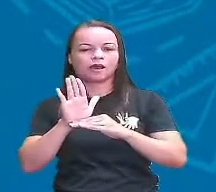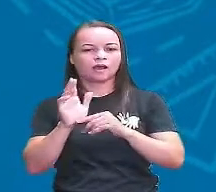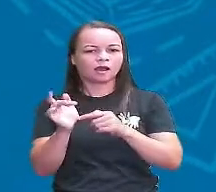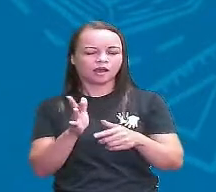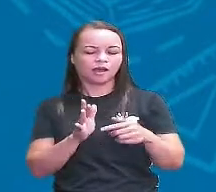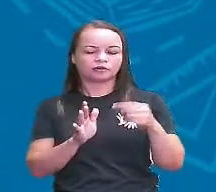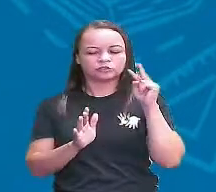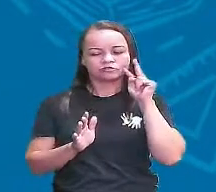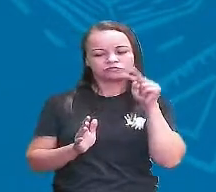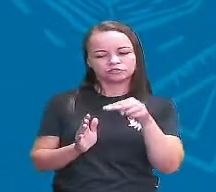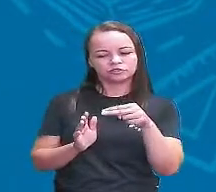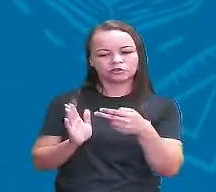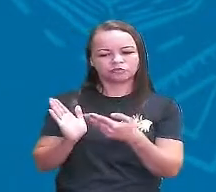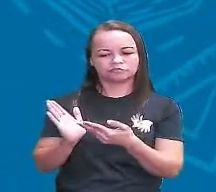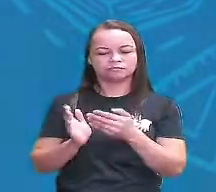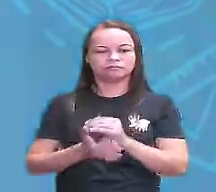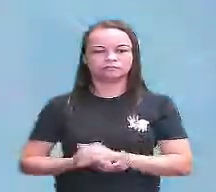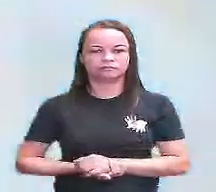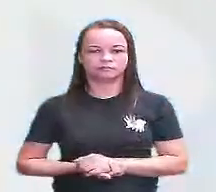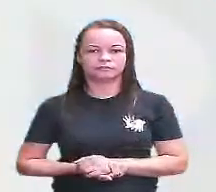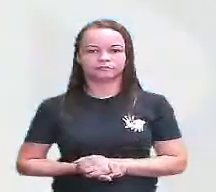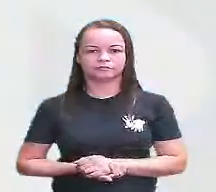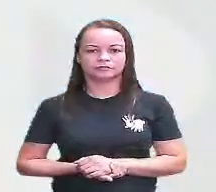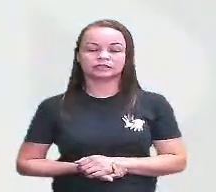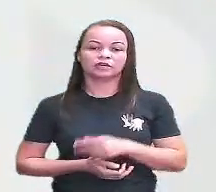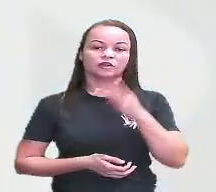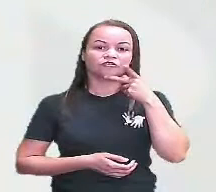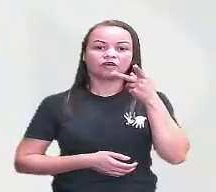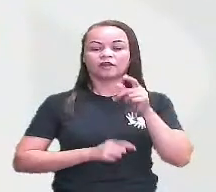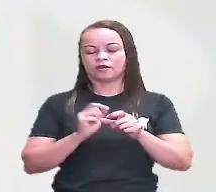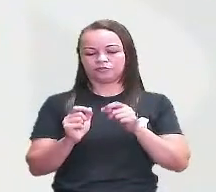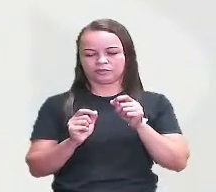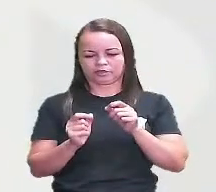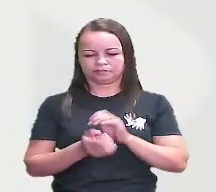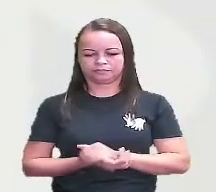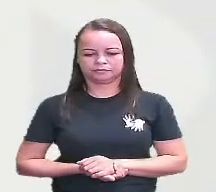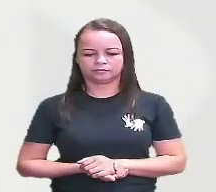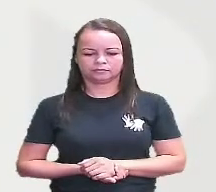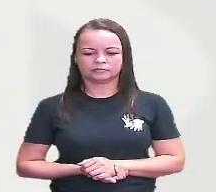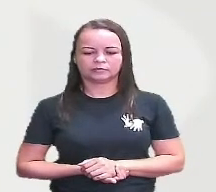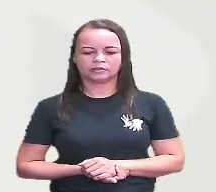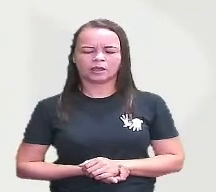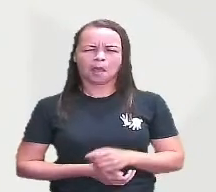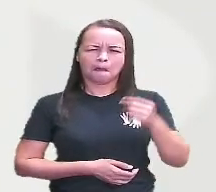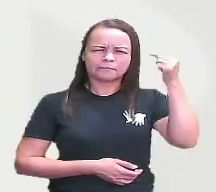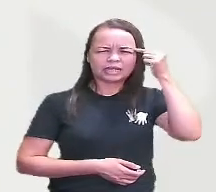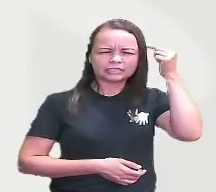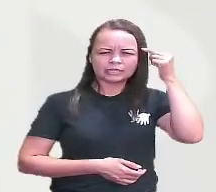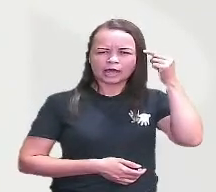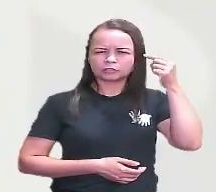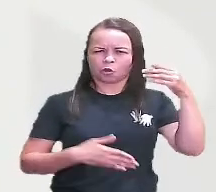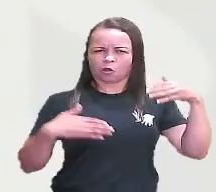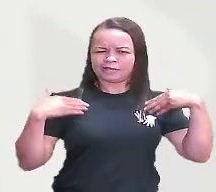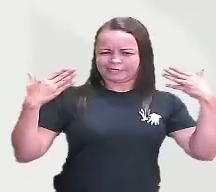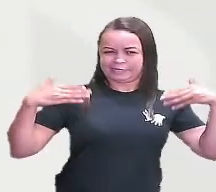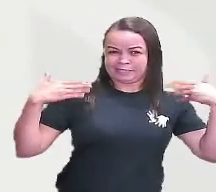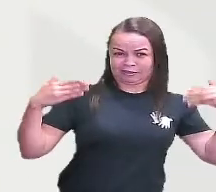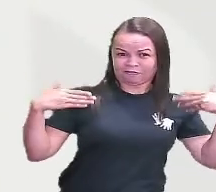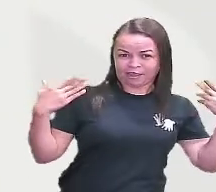como vocês estão vendo, que fala o seguinte: não pense só em diversão,